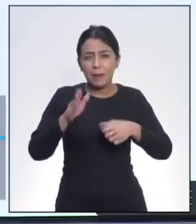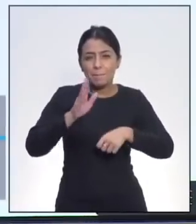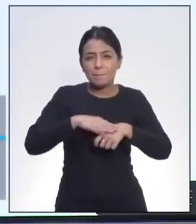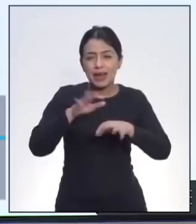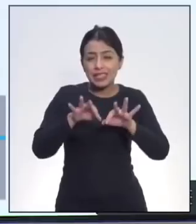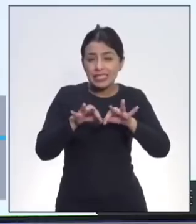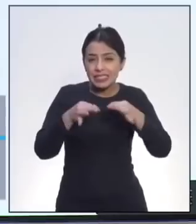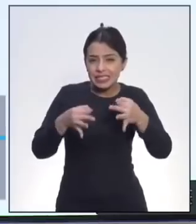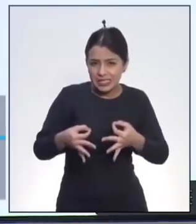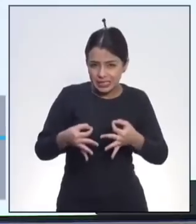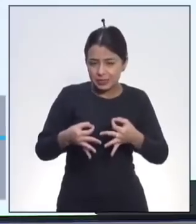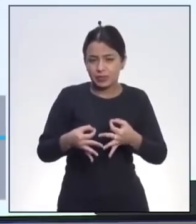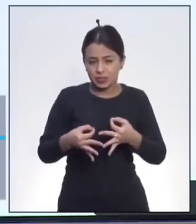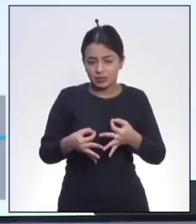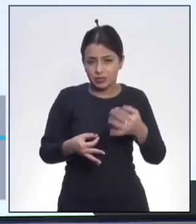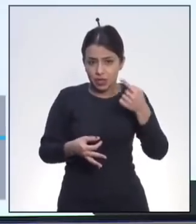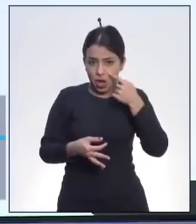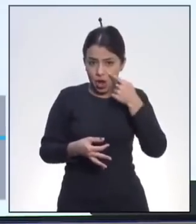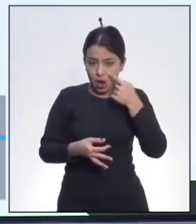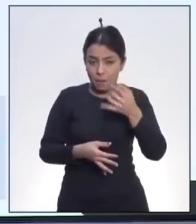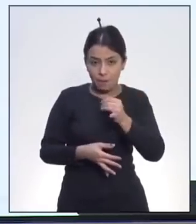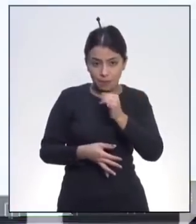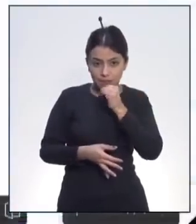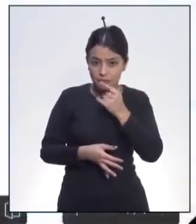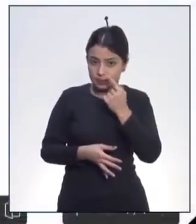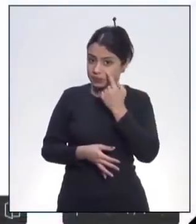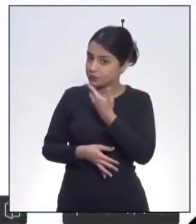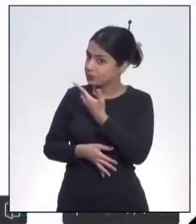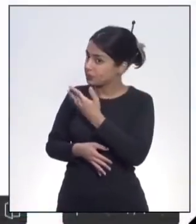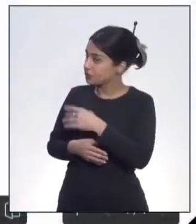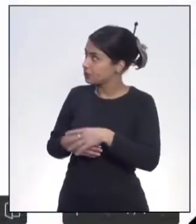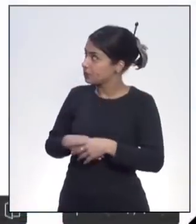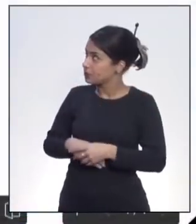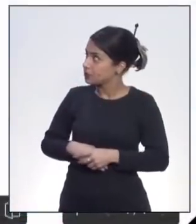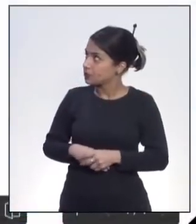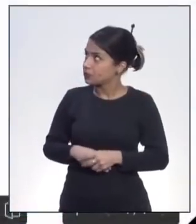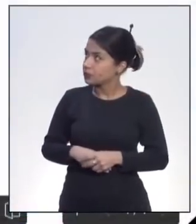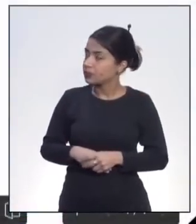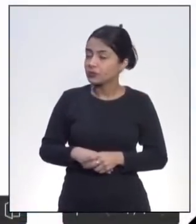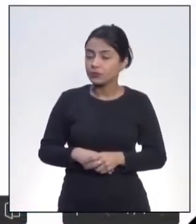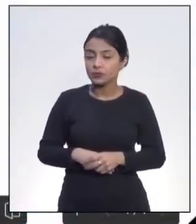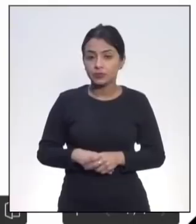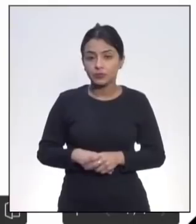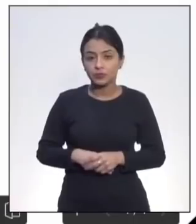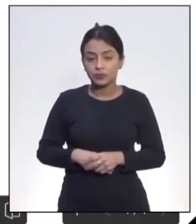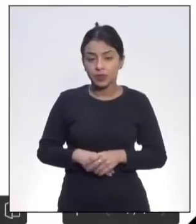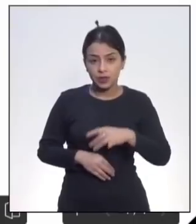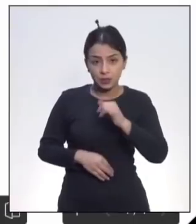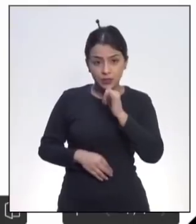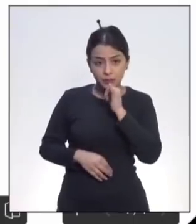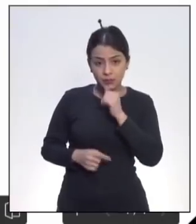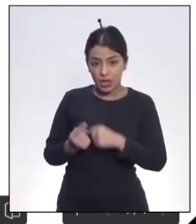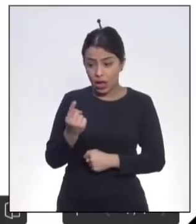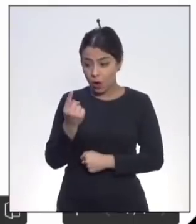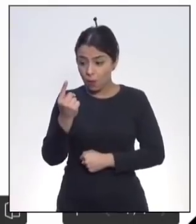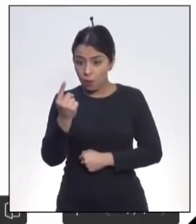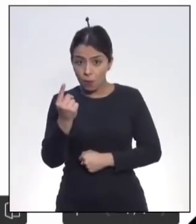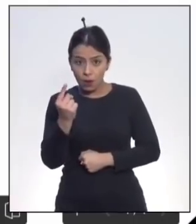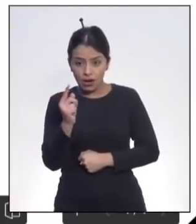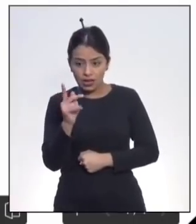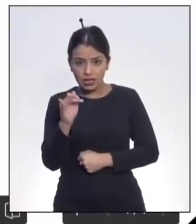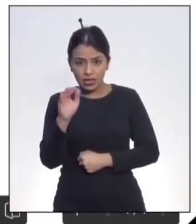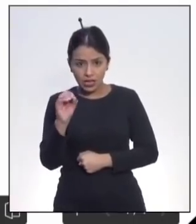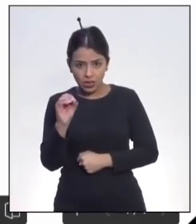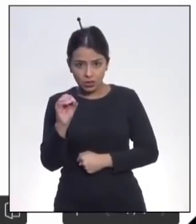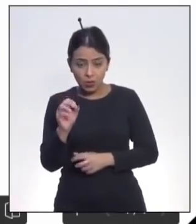para você perceber. O que a gente sabe? Por exemplo, Alessandra, eu sei que 1 quilograma corresponde a